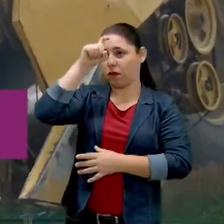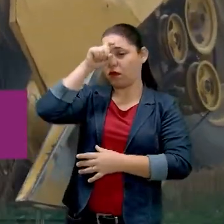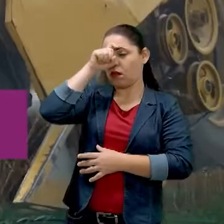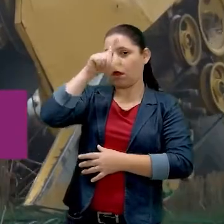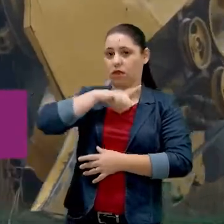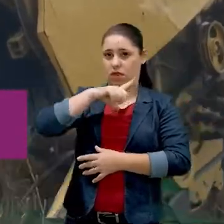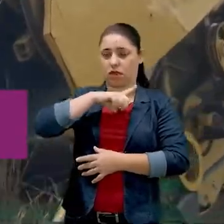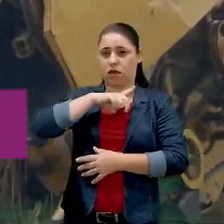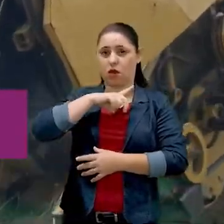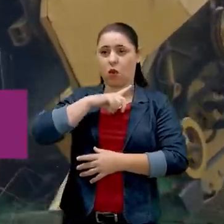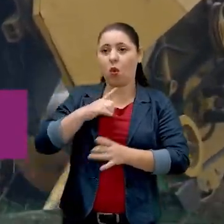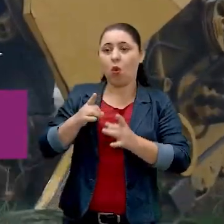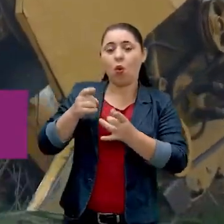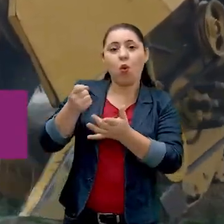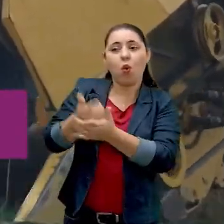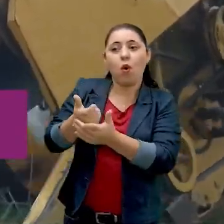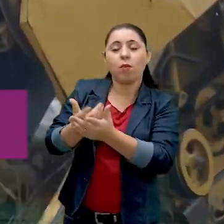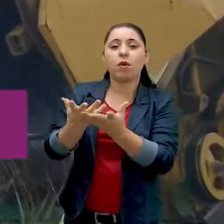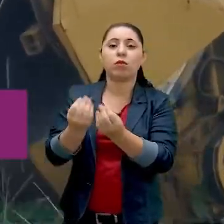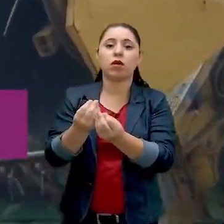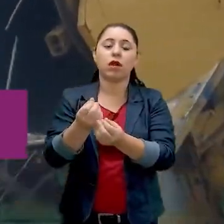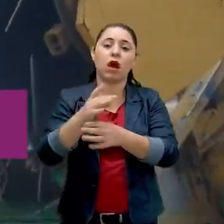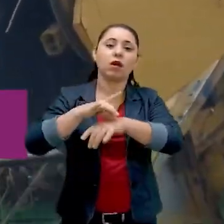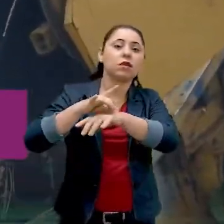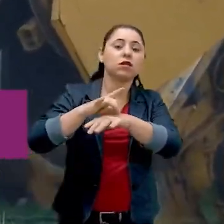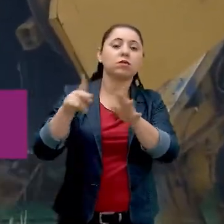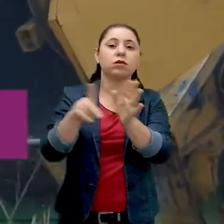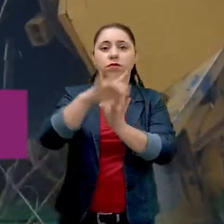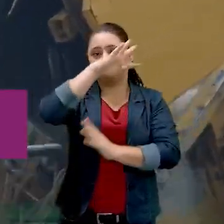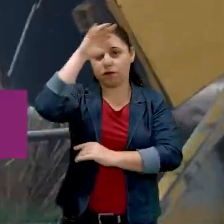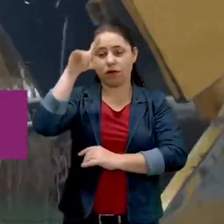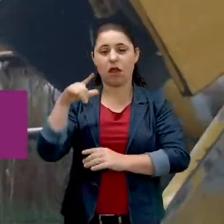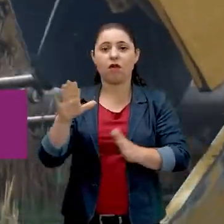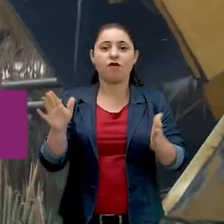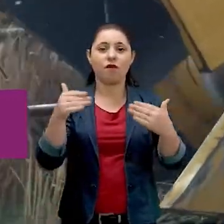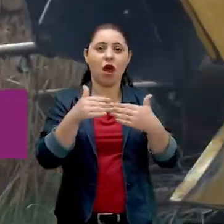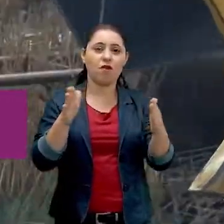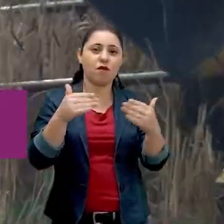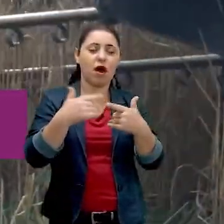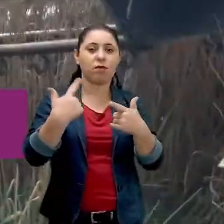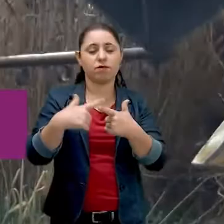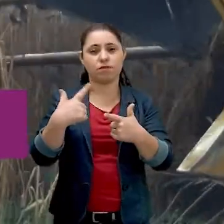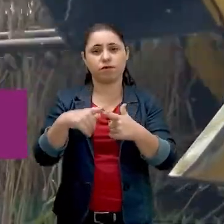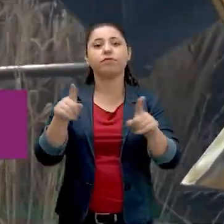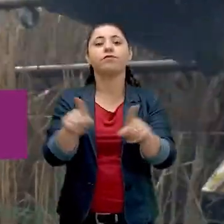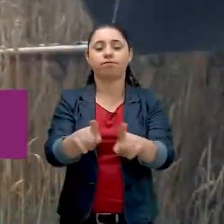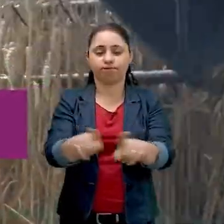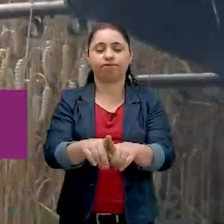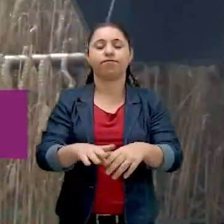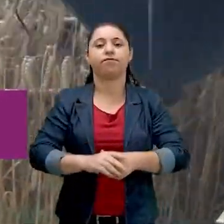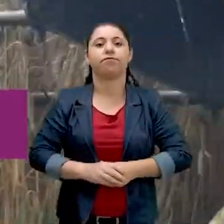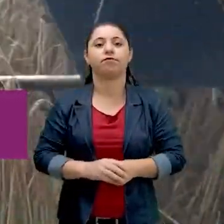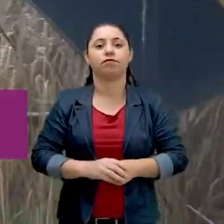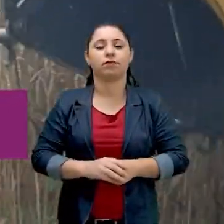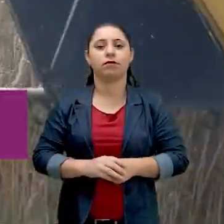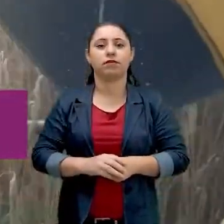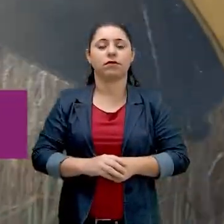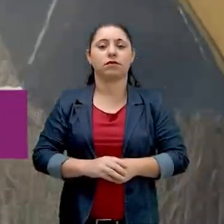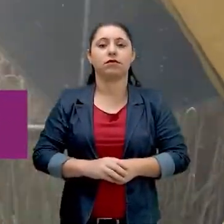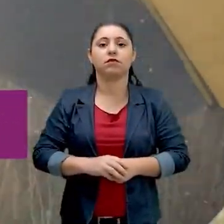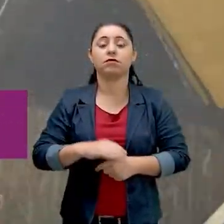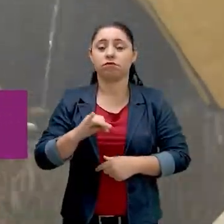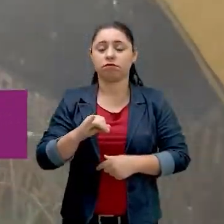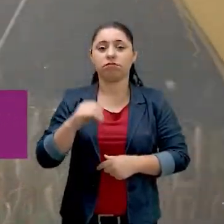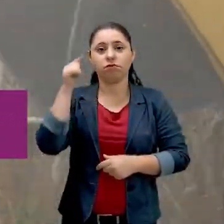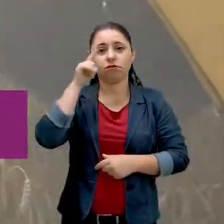muita carne do Brasil. A gente teve aqui no Mato Grosso do Sul 4 frigoríficos que fecharam por conta da Primavera Árabe. Então, falar que a gente não vai ter nada, nenhuma retaliação,